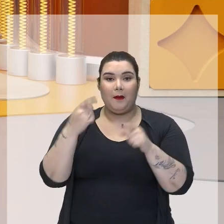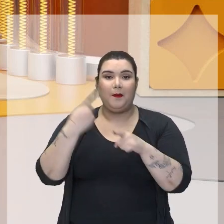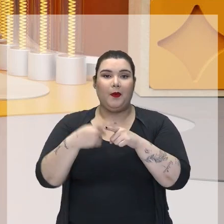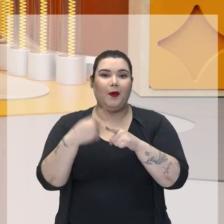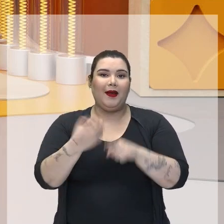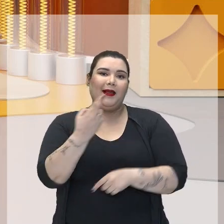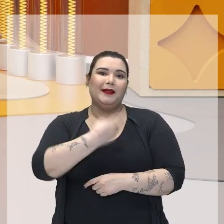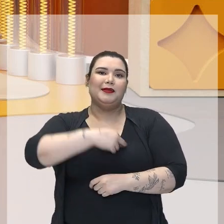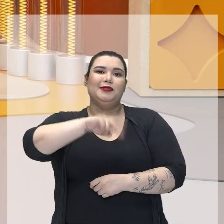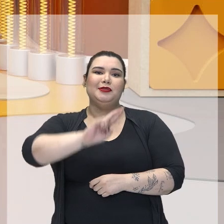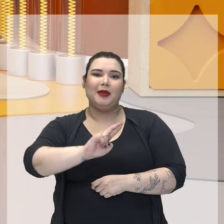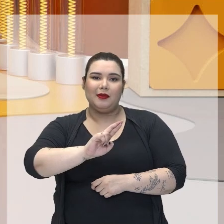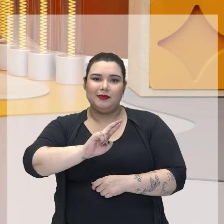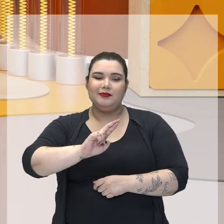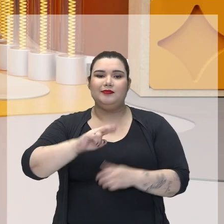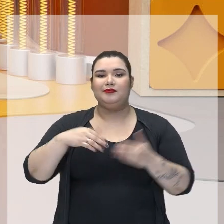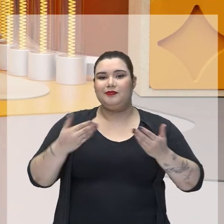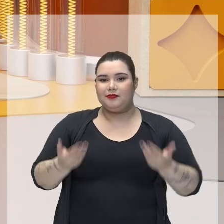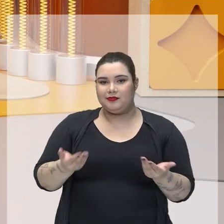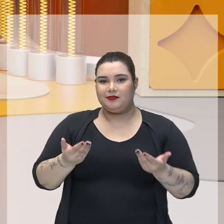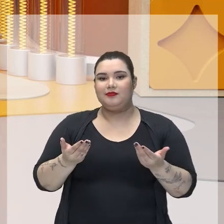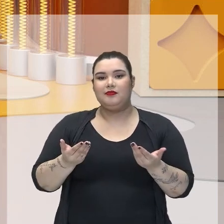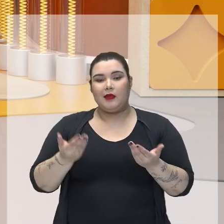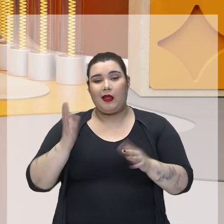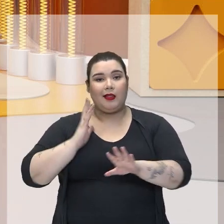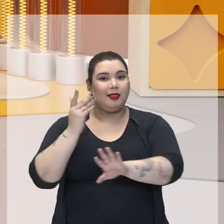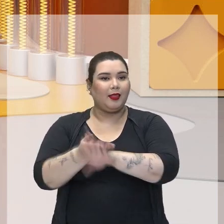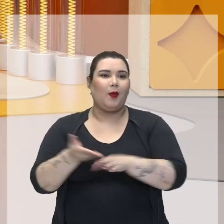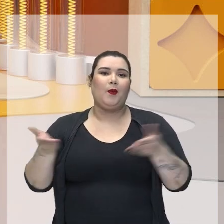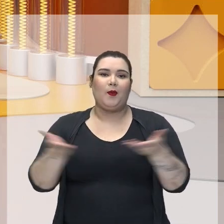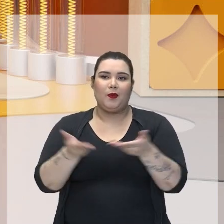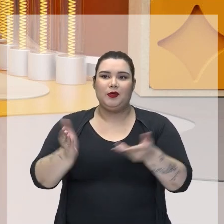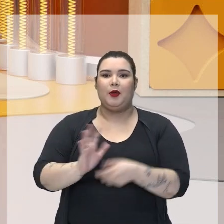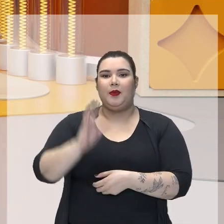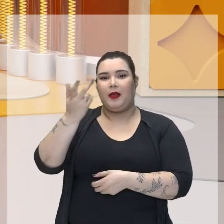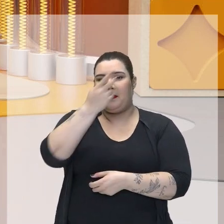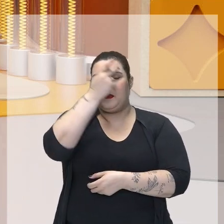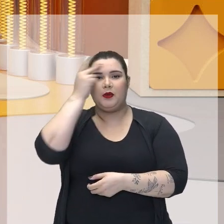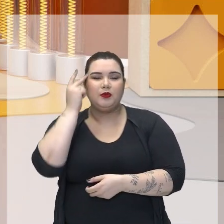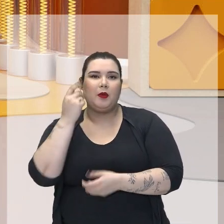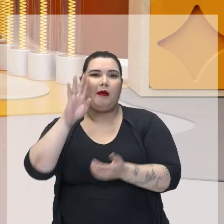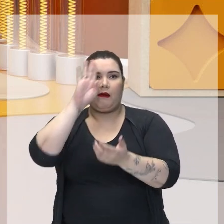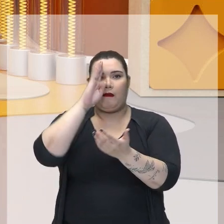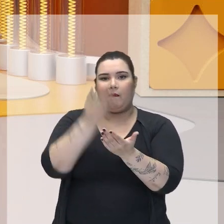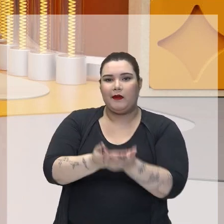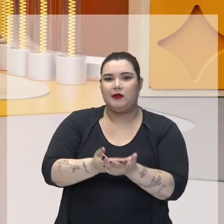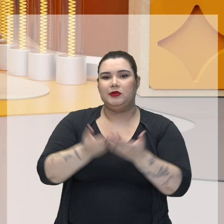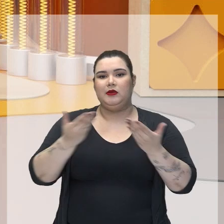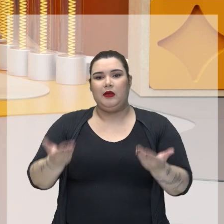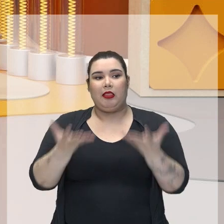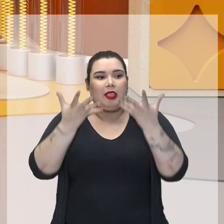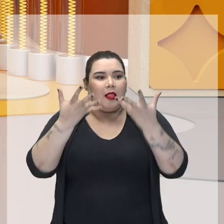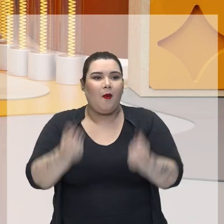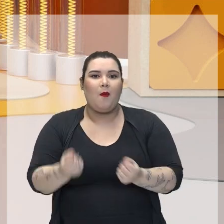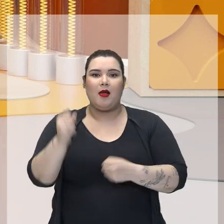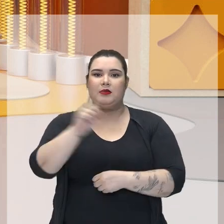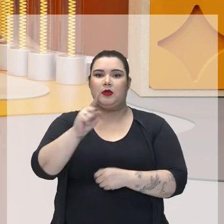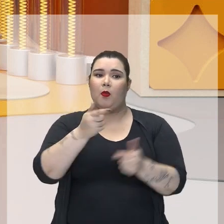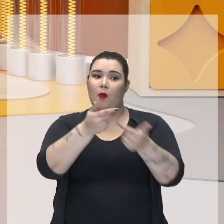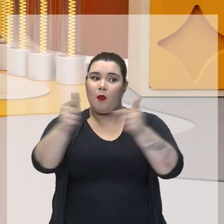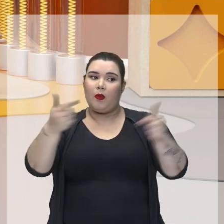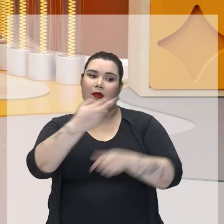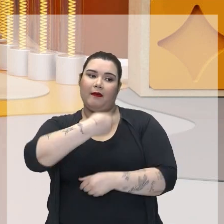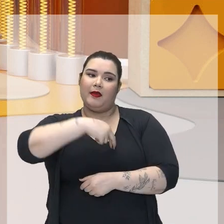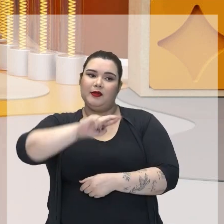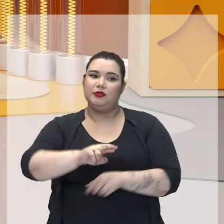religião, né? Isso, infelizmente, ainda acontece, pessoas que acreditam ainda nessas coisas e elas não aceitam que outras pessoas têm uma